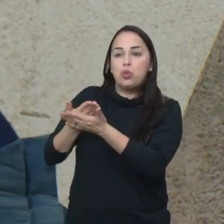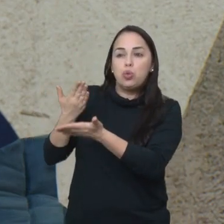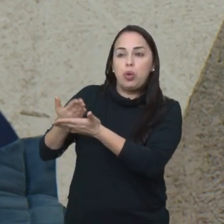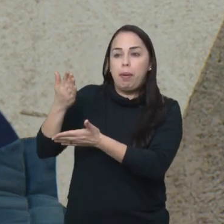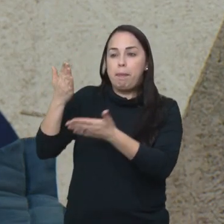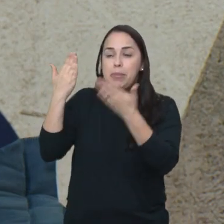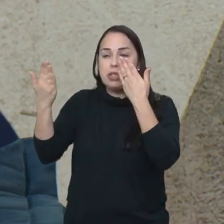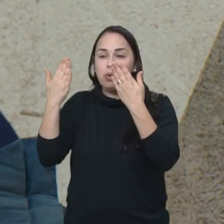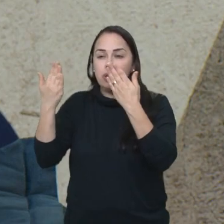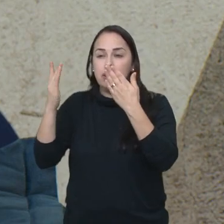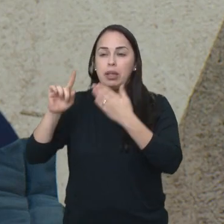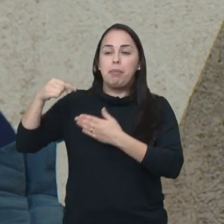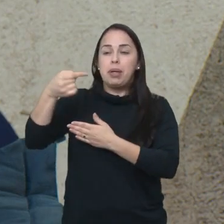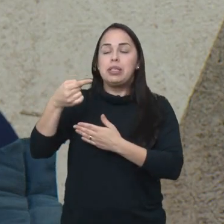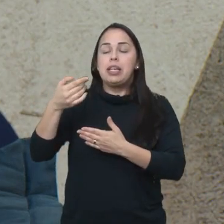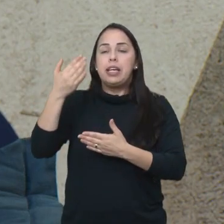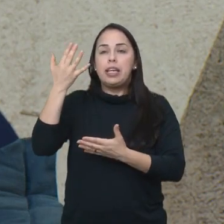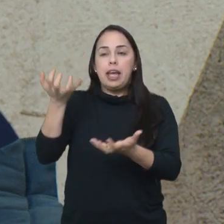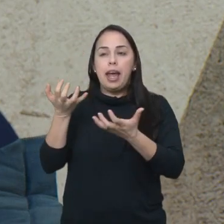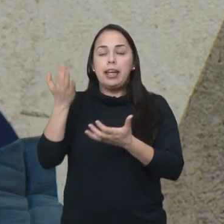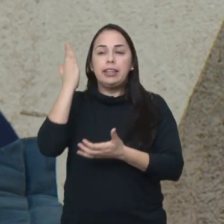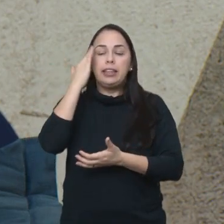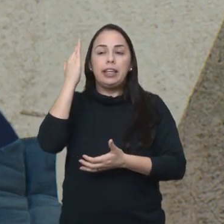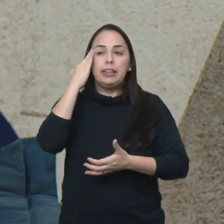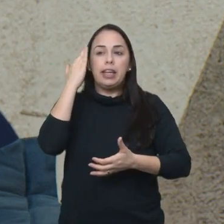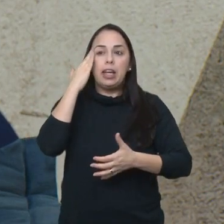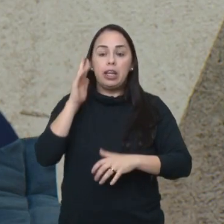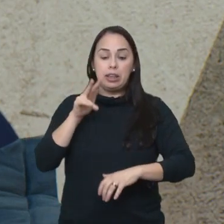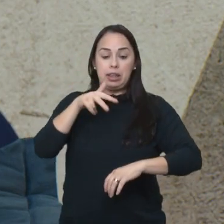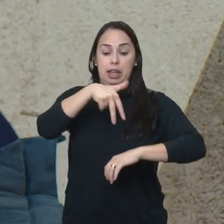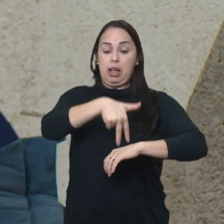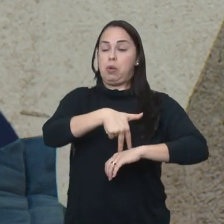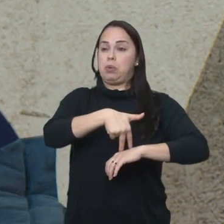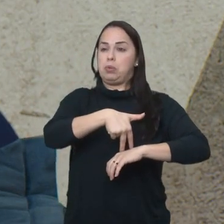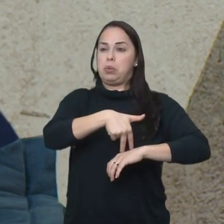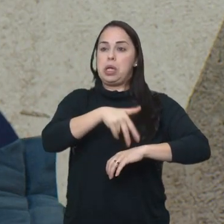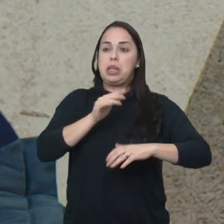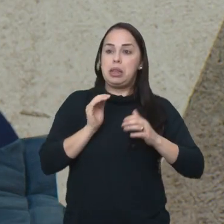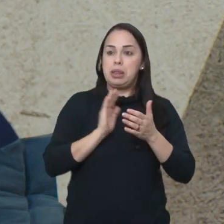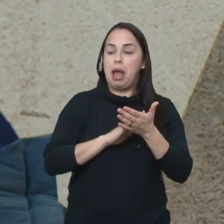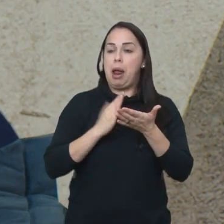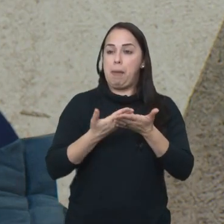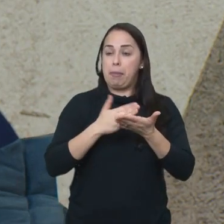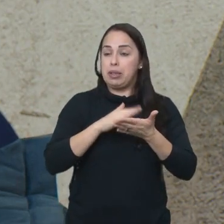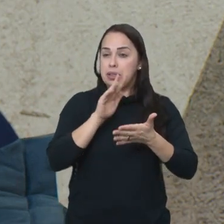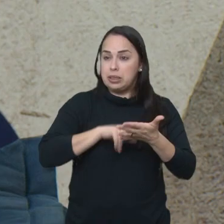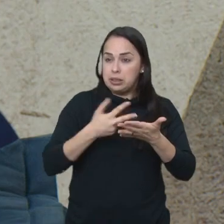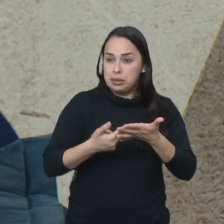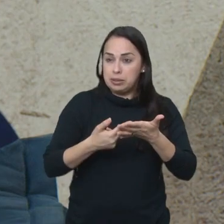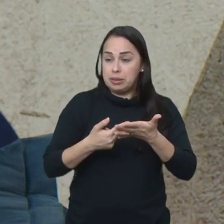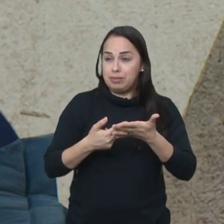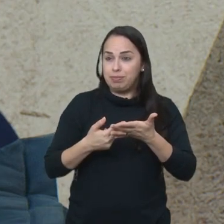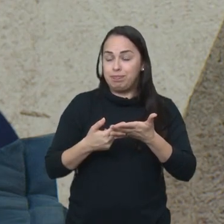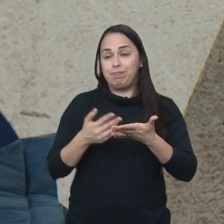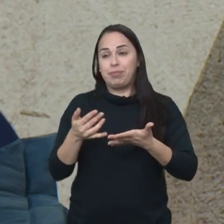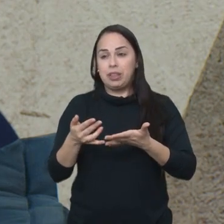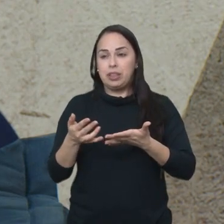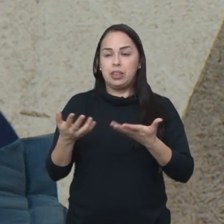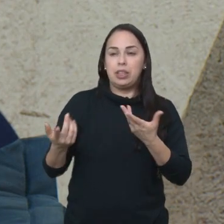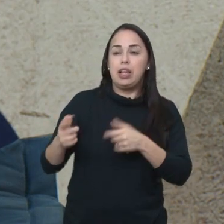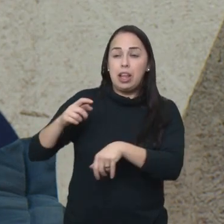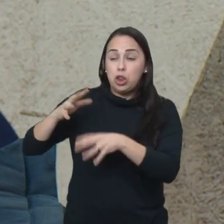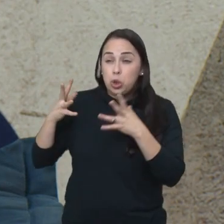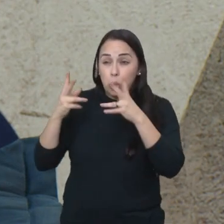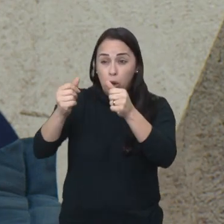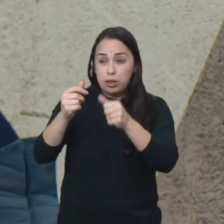psicologia e ela quer entender como que é o processo do intérprete ali naquela sessão. São todos os psicólogos que aceitam?